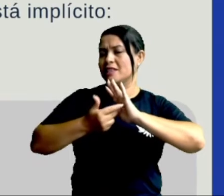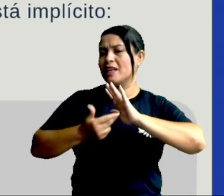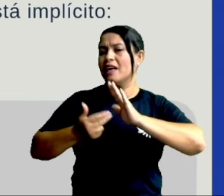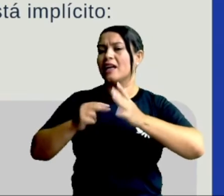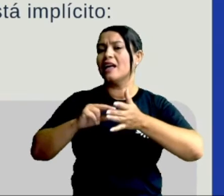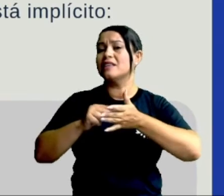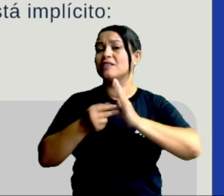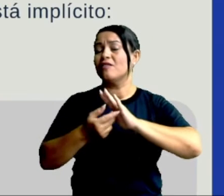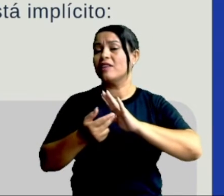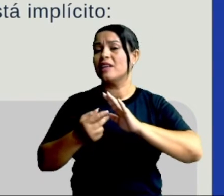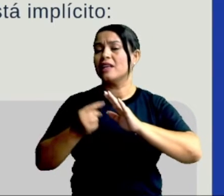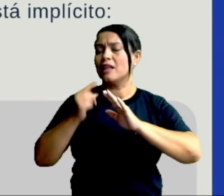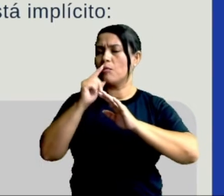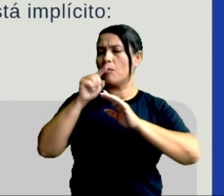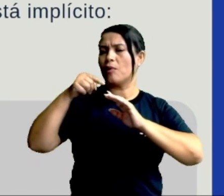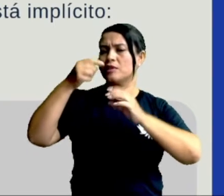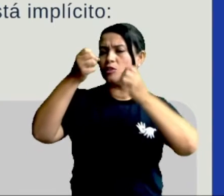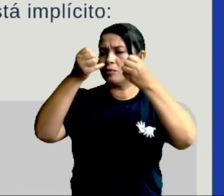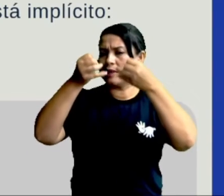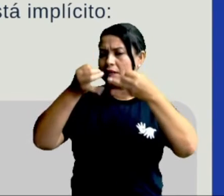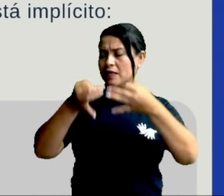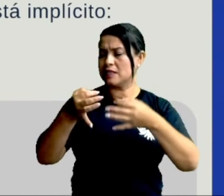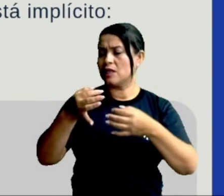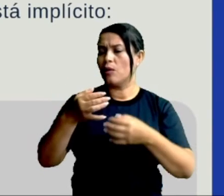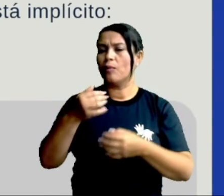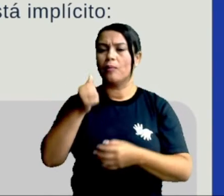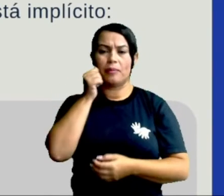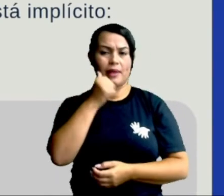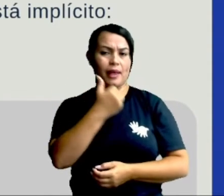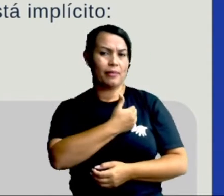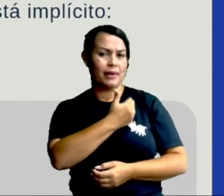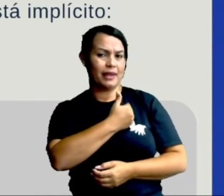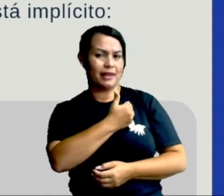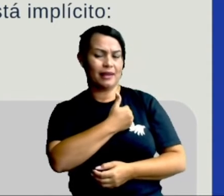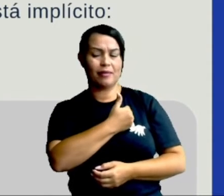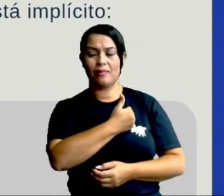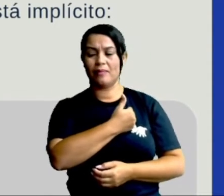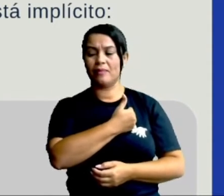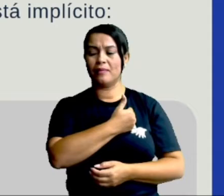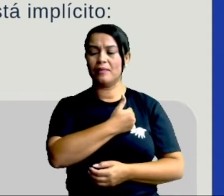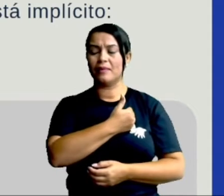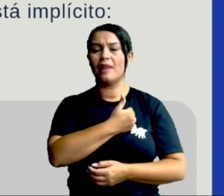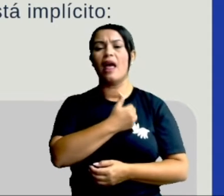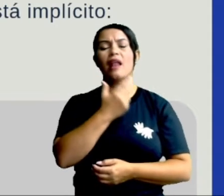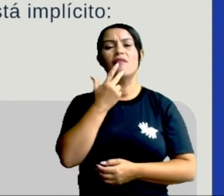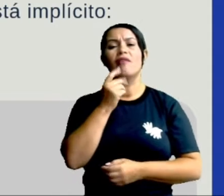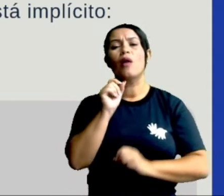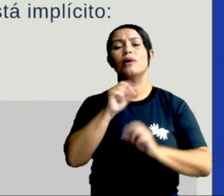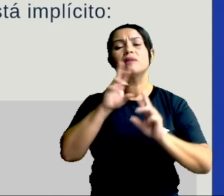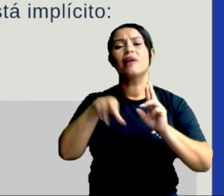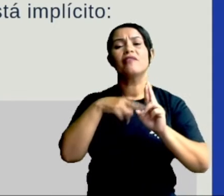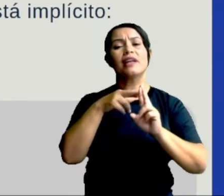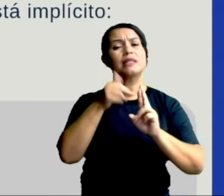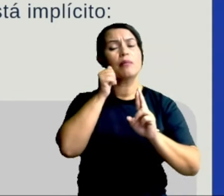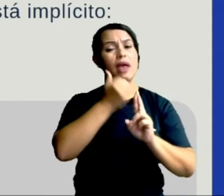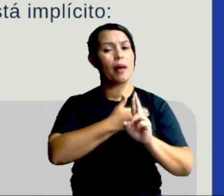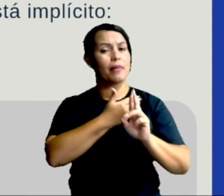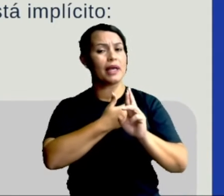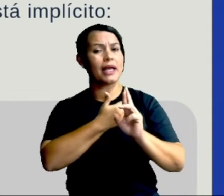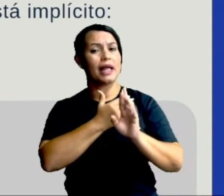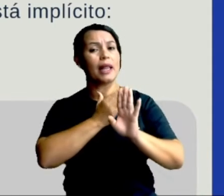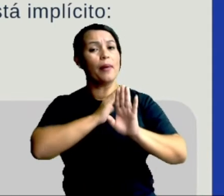a expressão lá na frente, minha amiga, tá bom? Nesse caso, ele faz referência, a minha amiga está